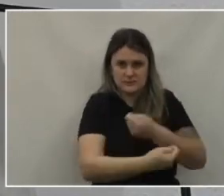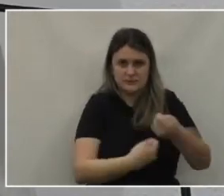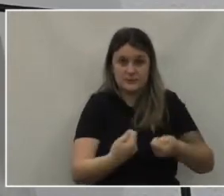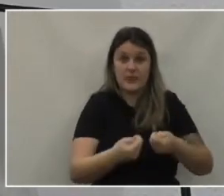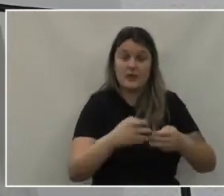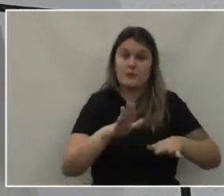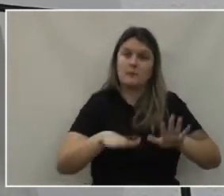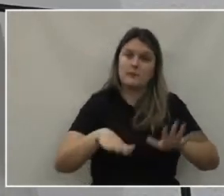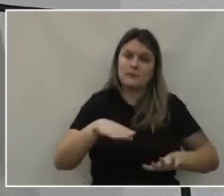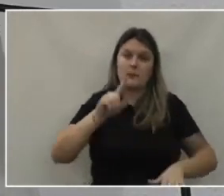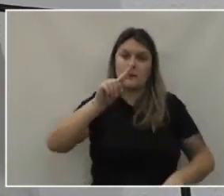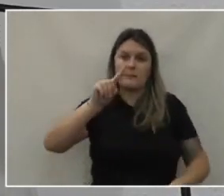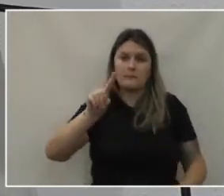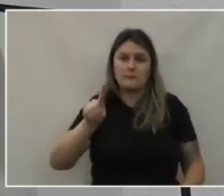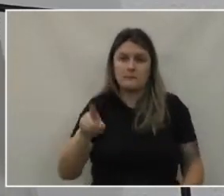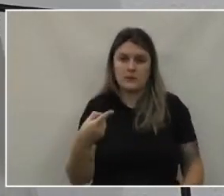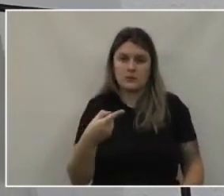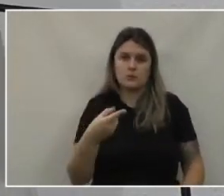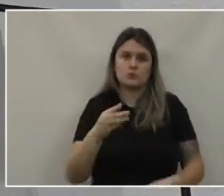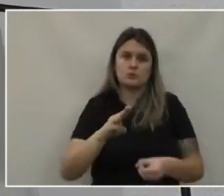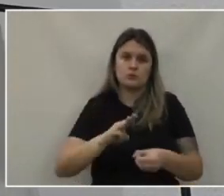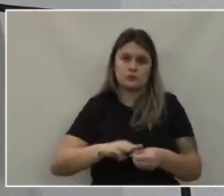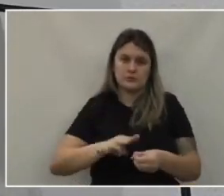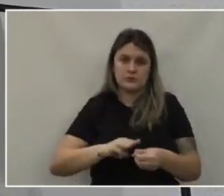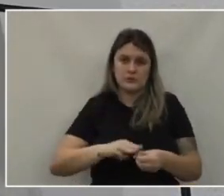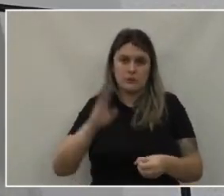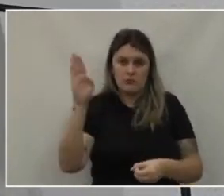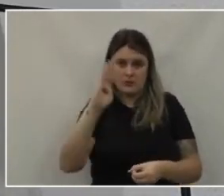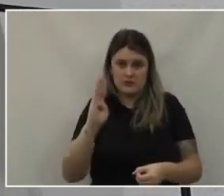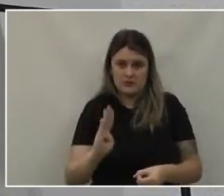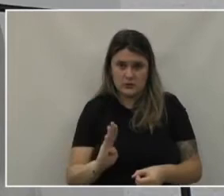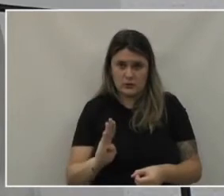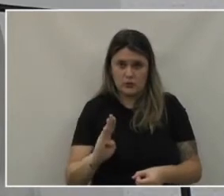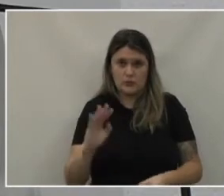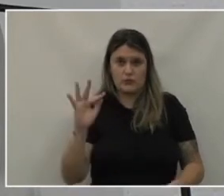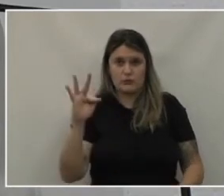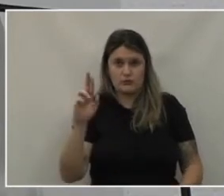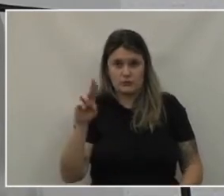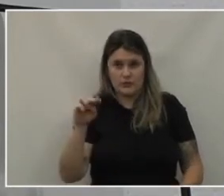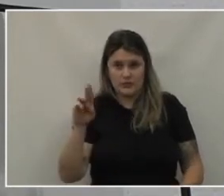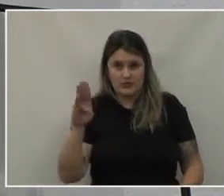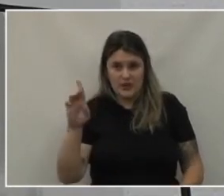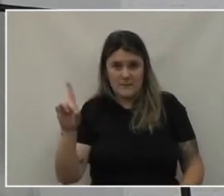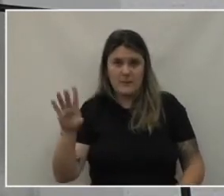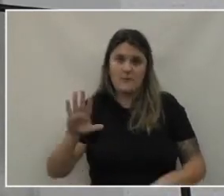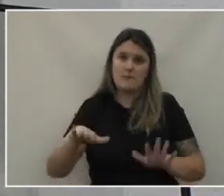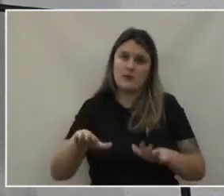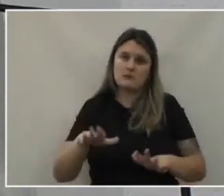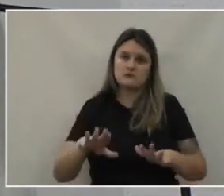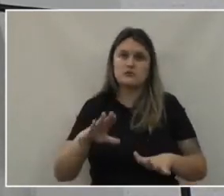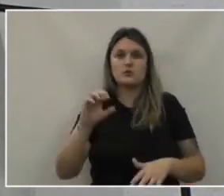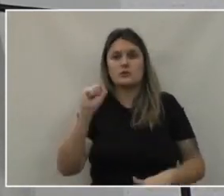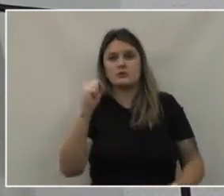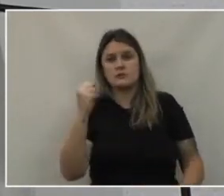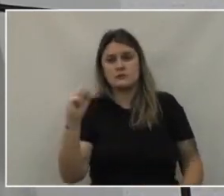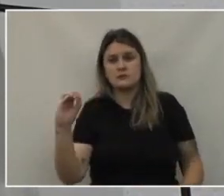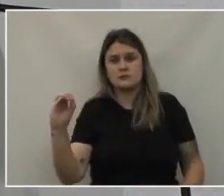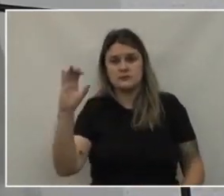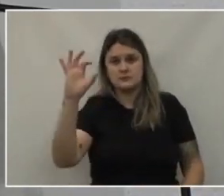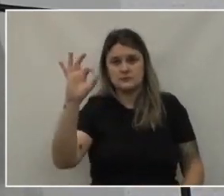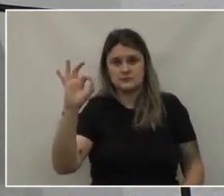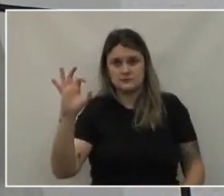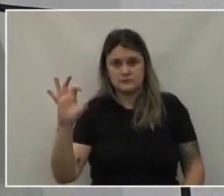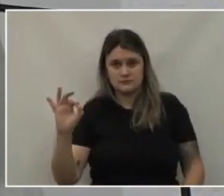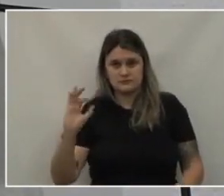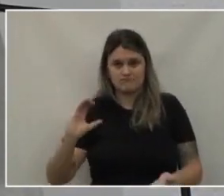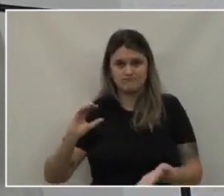Em cerca de 1.000 municípios brasileiros, o Fundeb garante pelo menos 80%